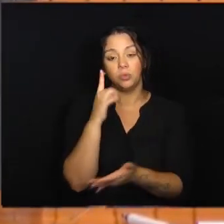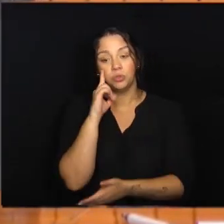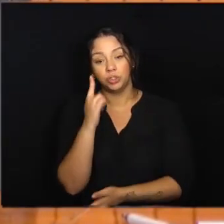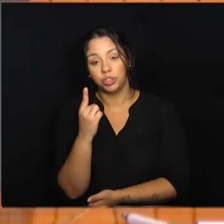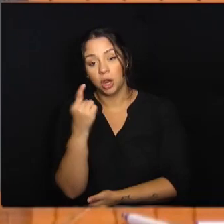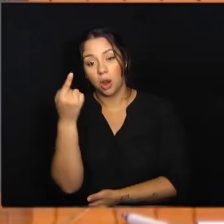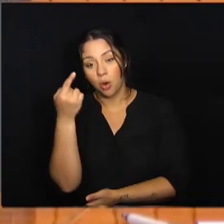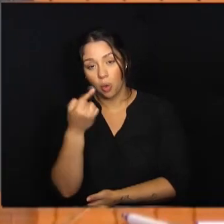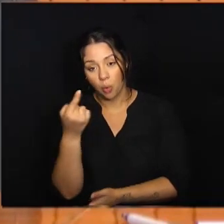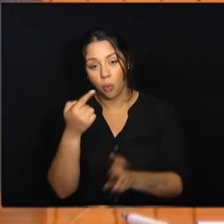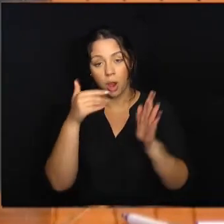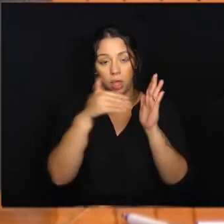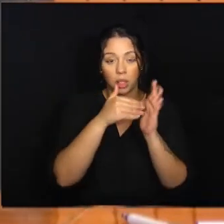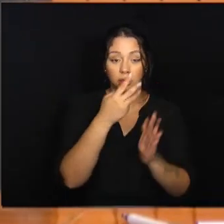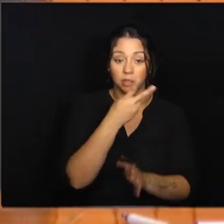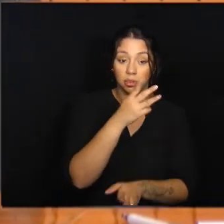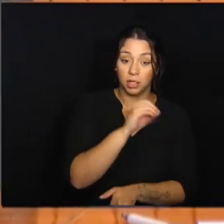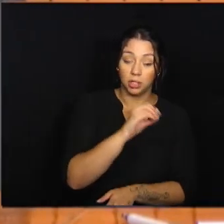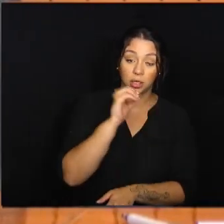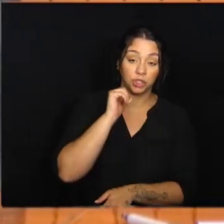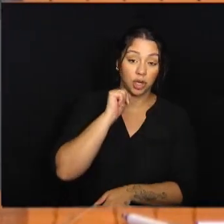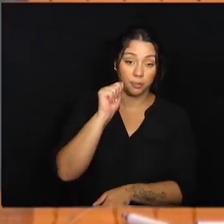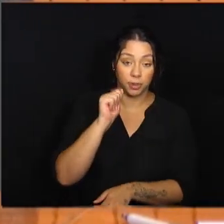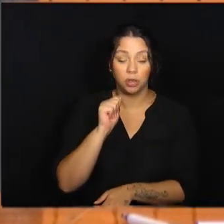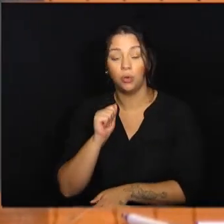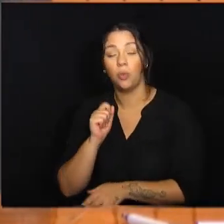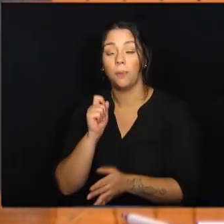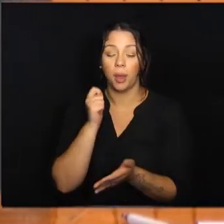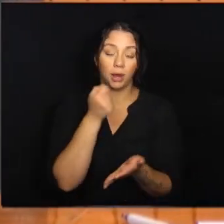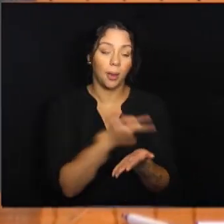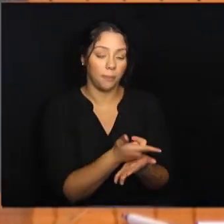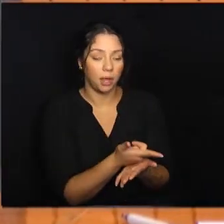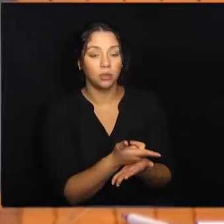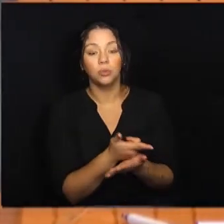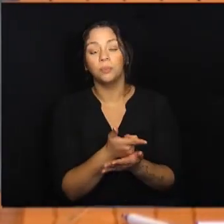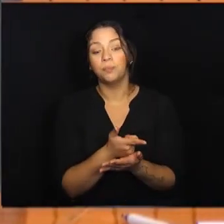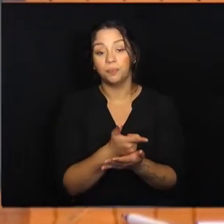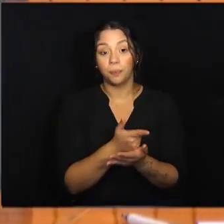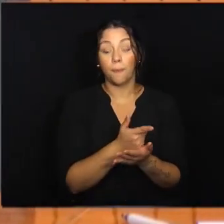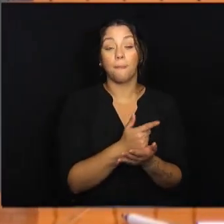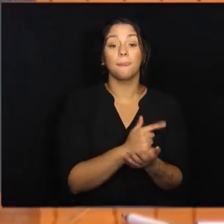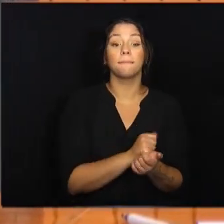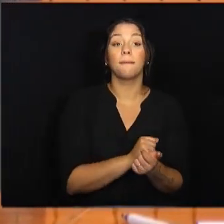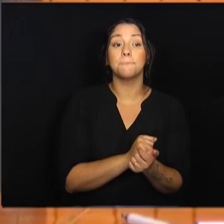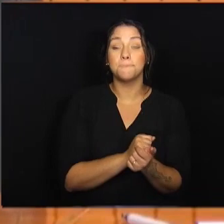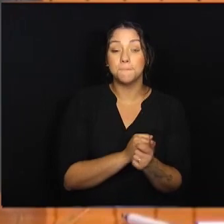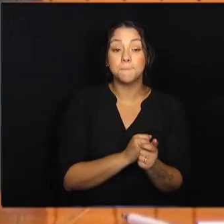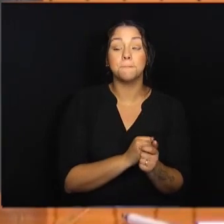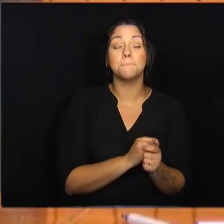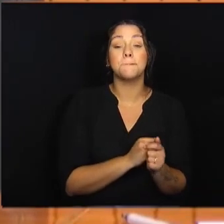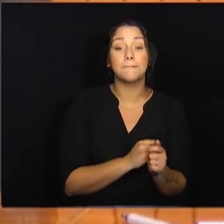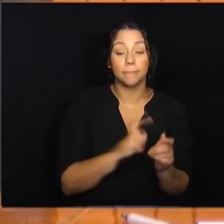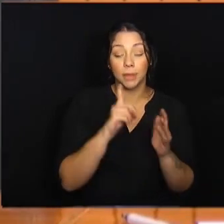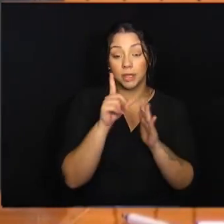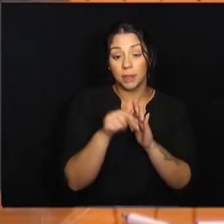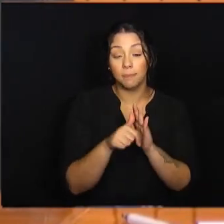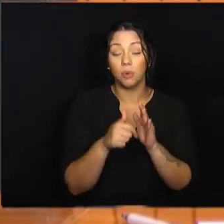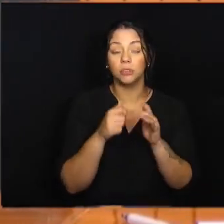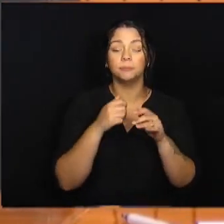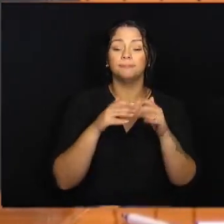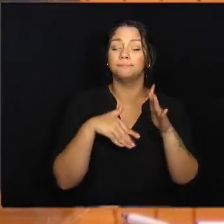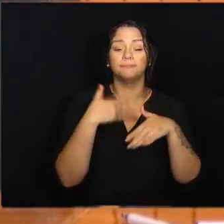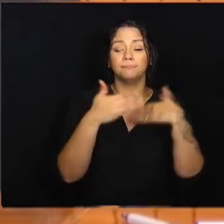abril, ele recebe esse pagamento, e ele tem para executar o projeto de maio a dezembro